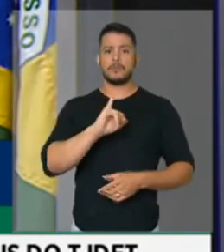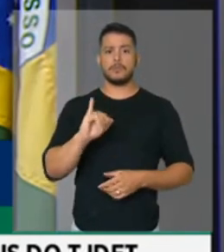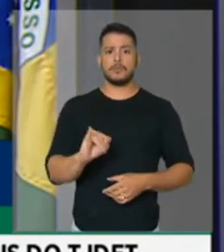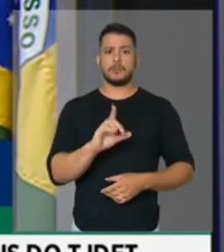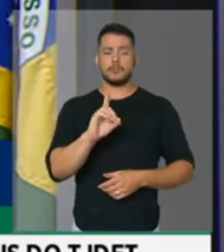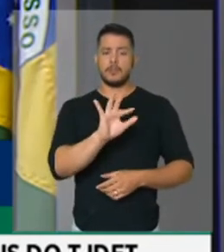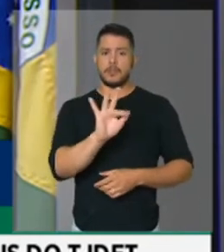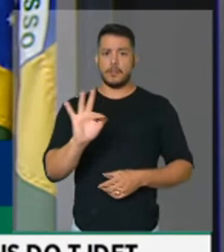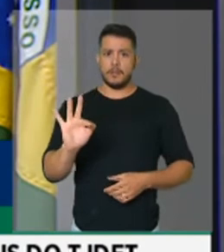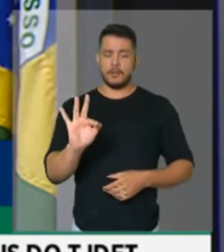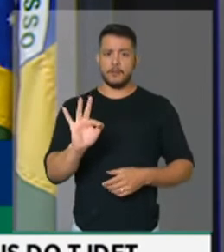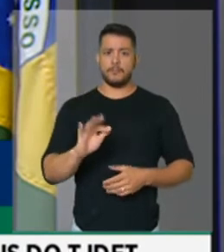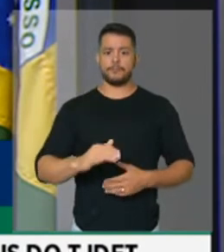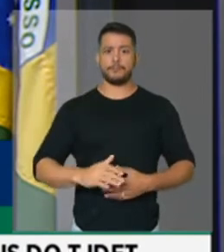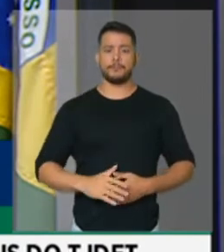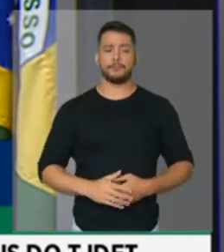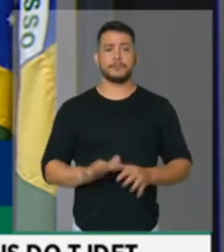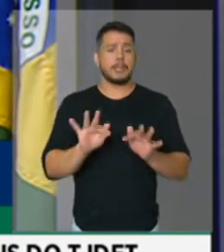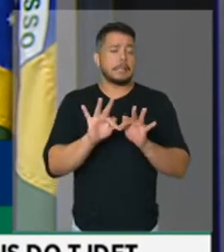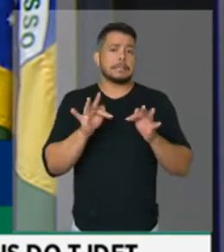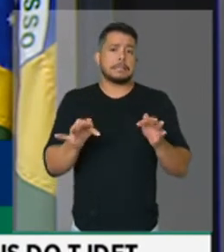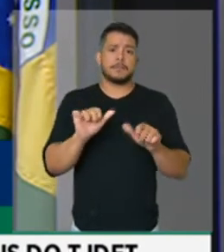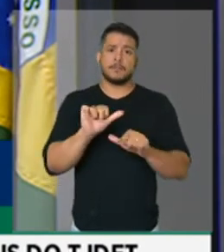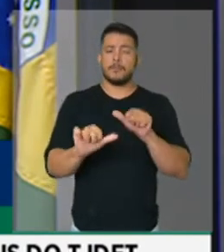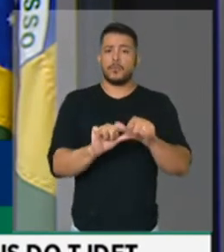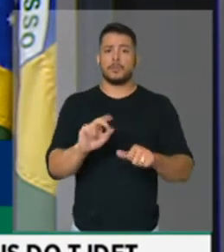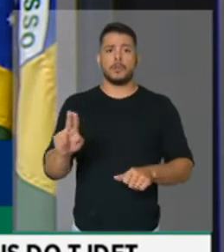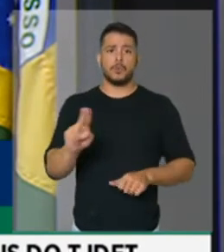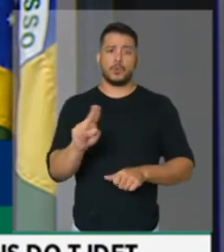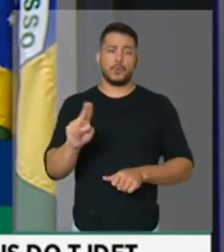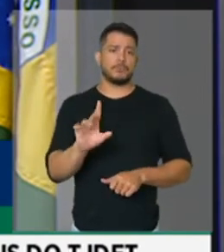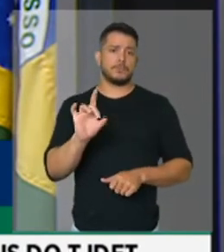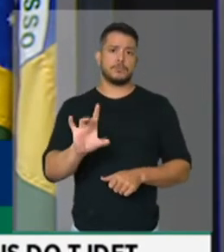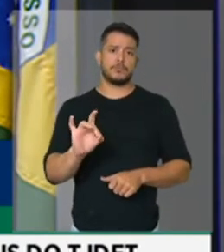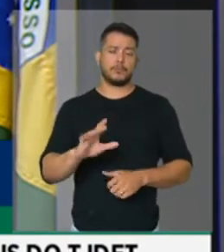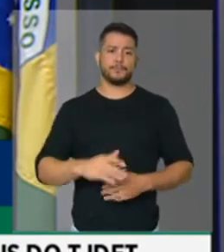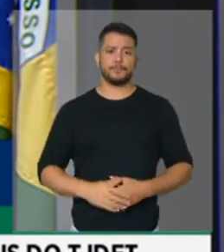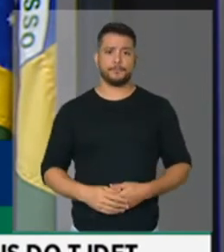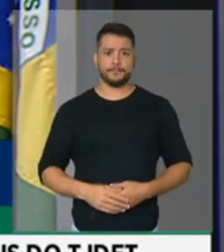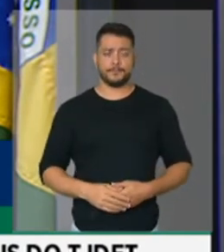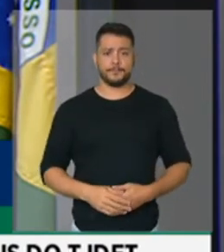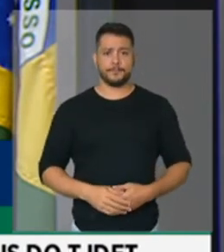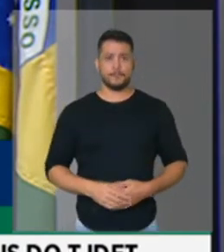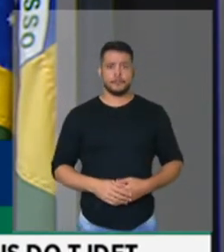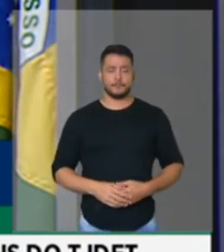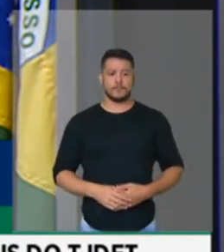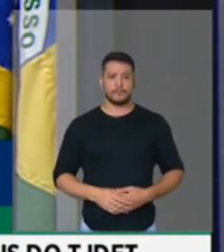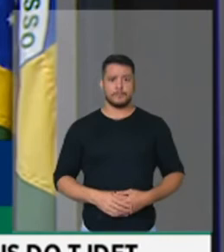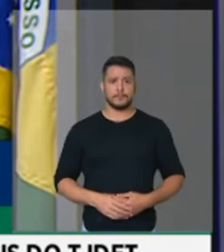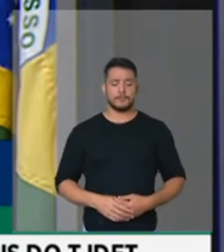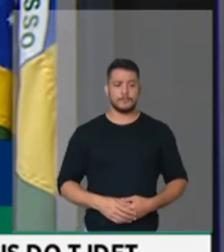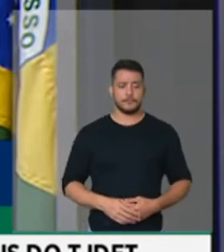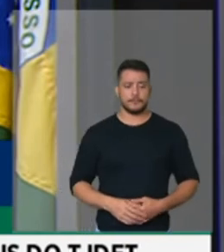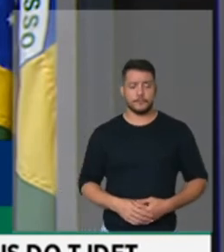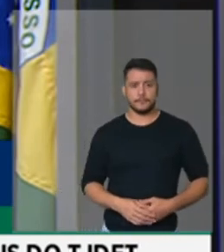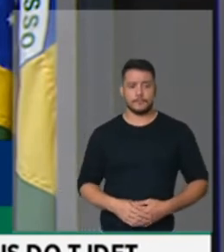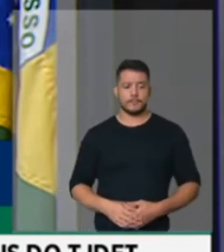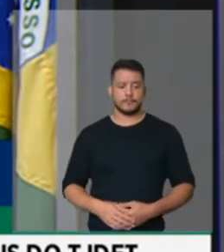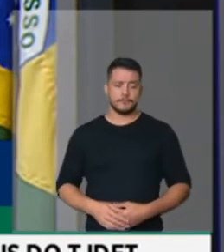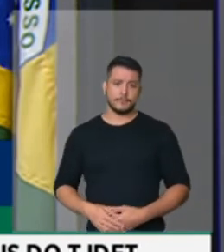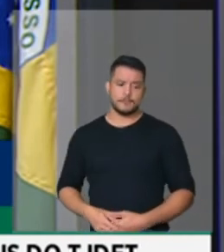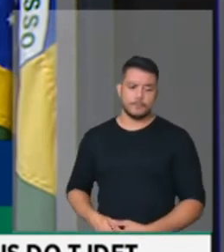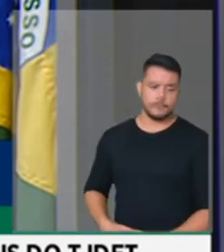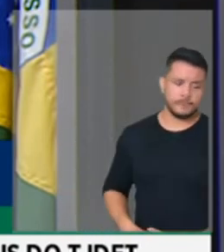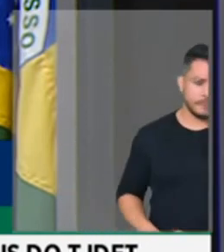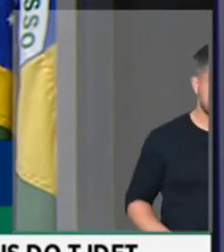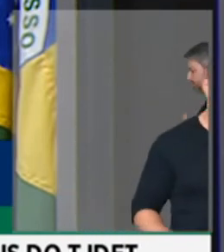melhor falando, simples alteração da nomenclatura de cargos já existentes e que possuem remunerações equivalentes, o que é necessário para prover